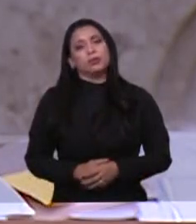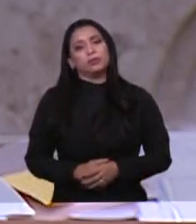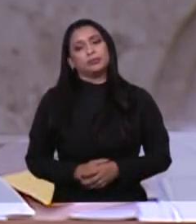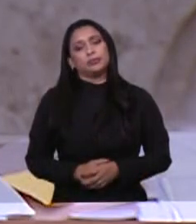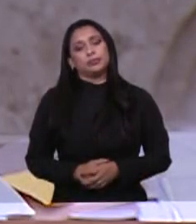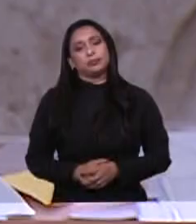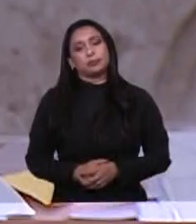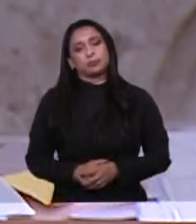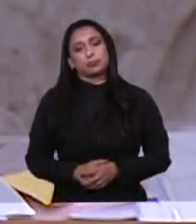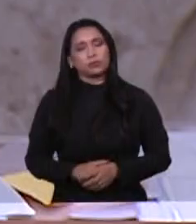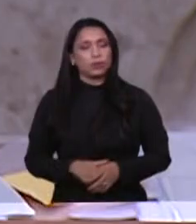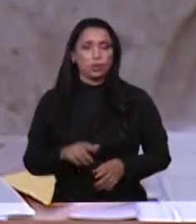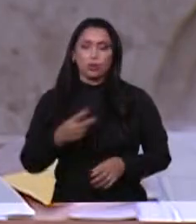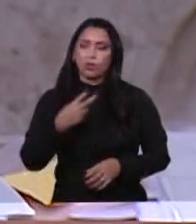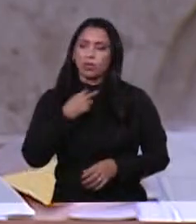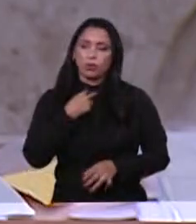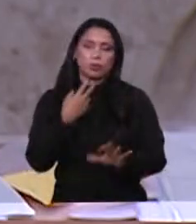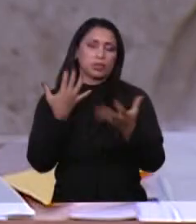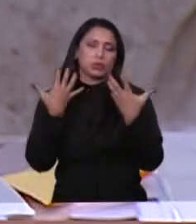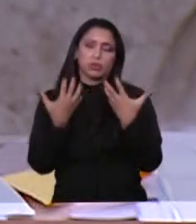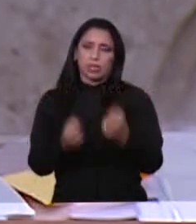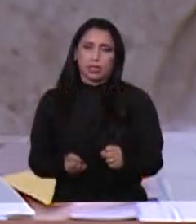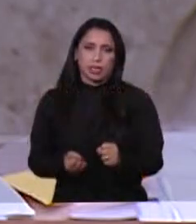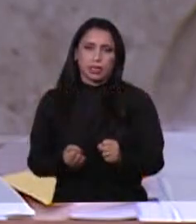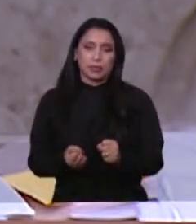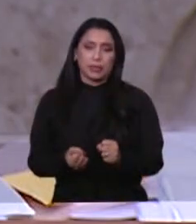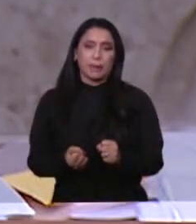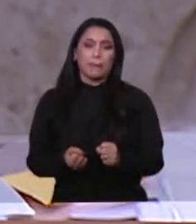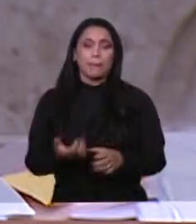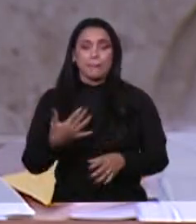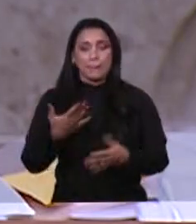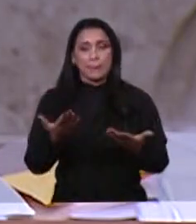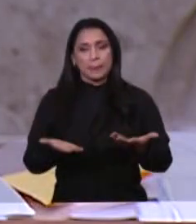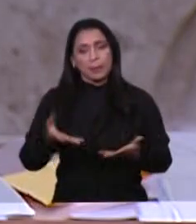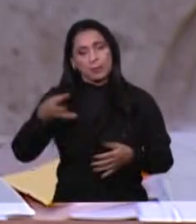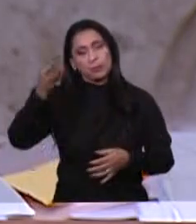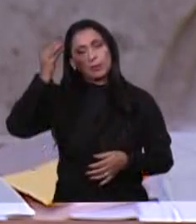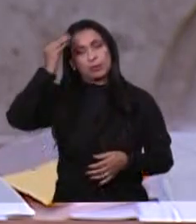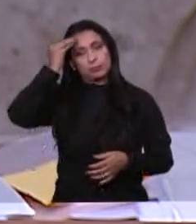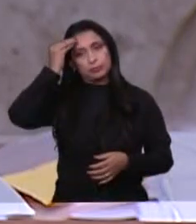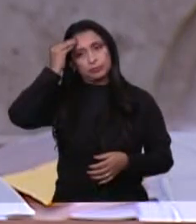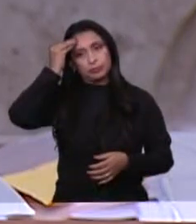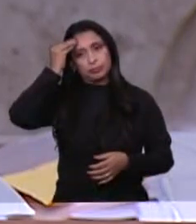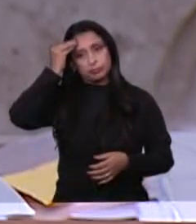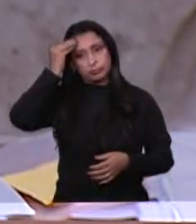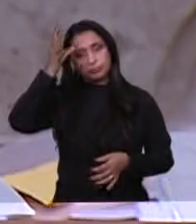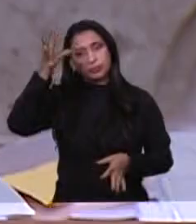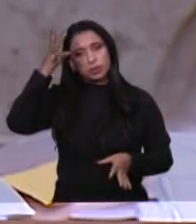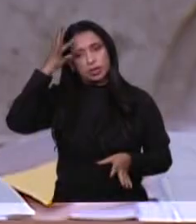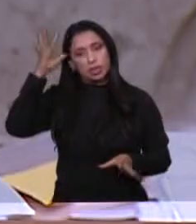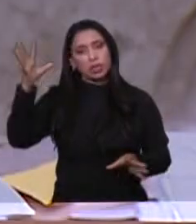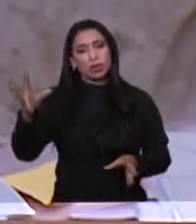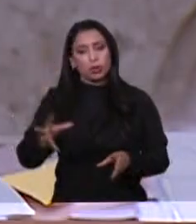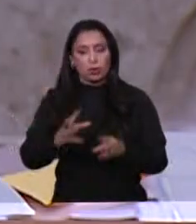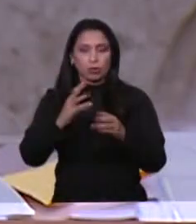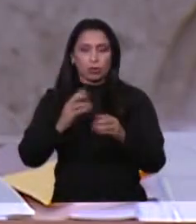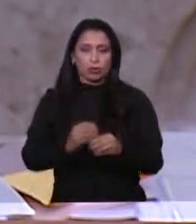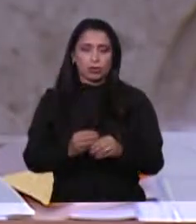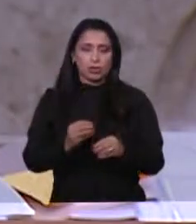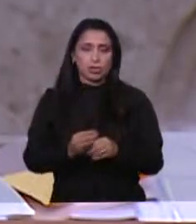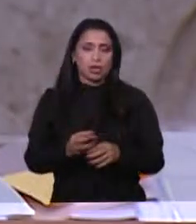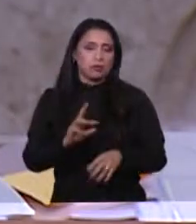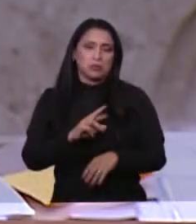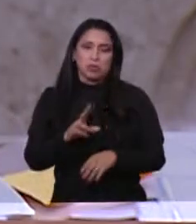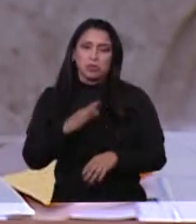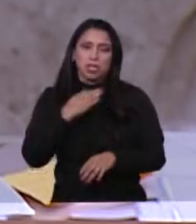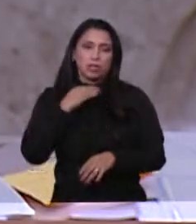dúvida, deplorado. Eu entendo que se legitima essa conclusão, além de qualquer dúvida